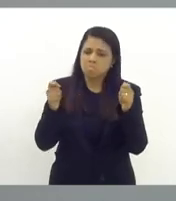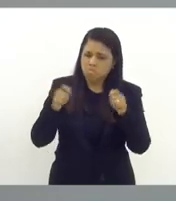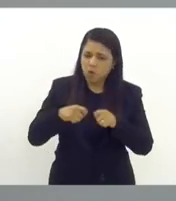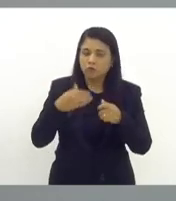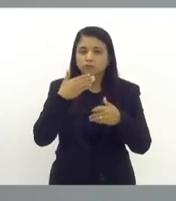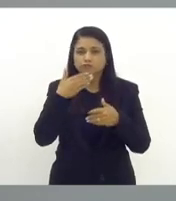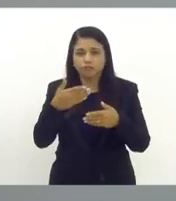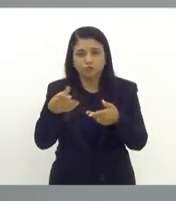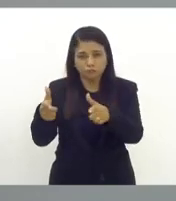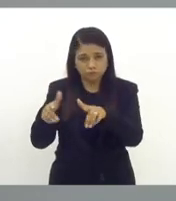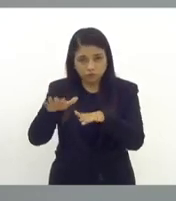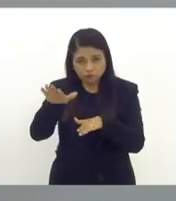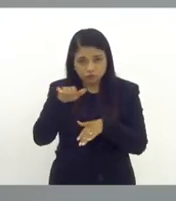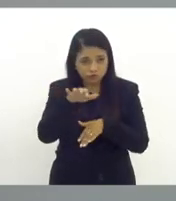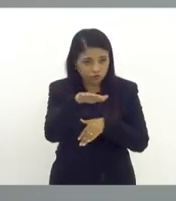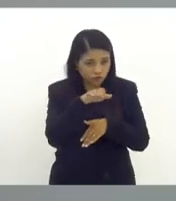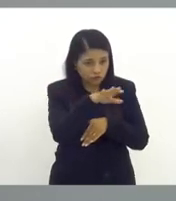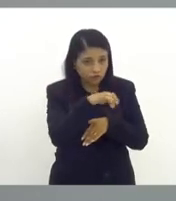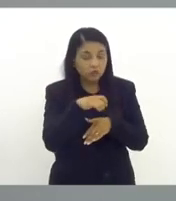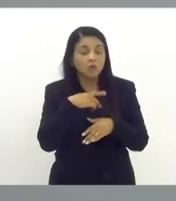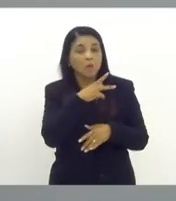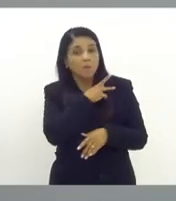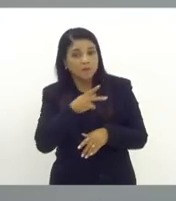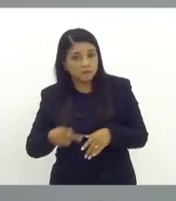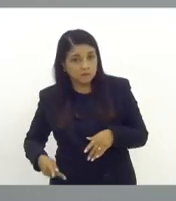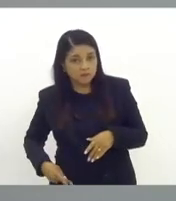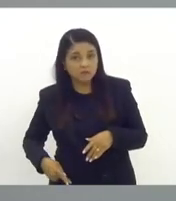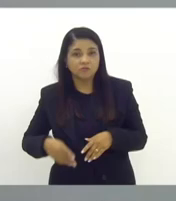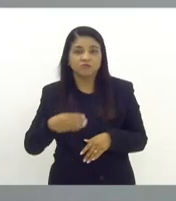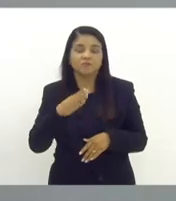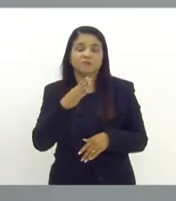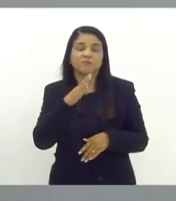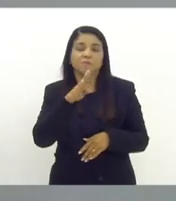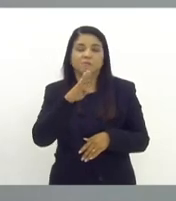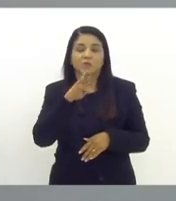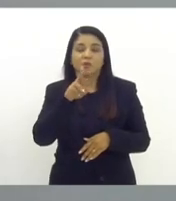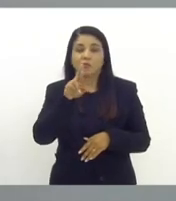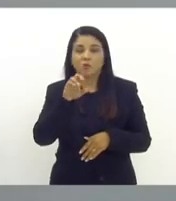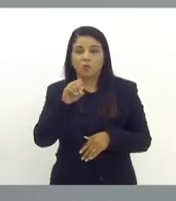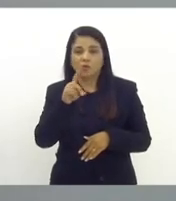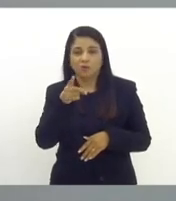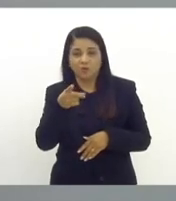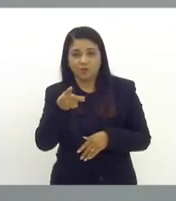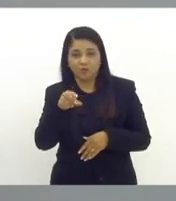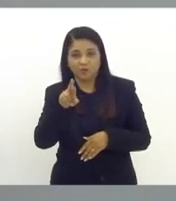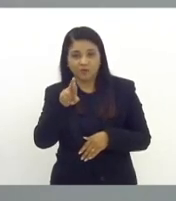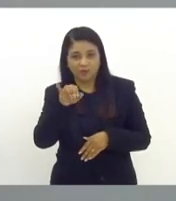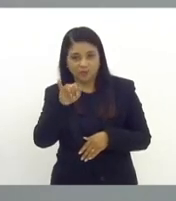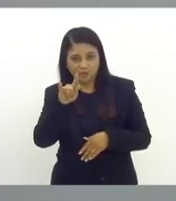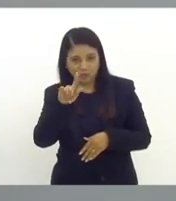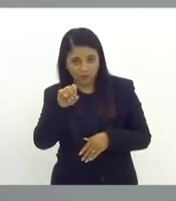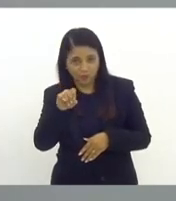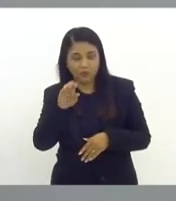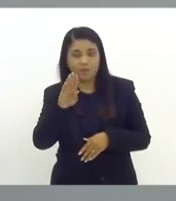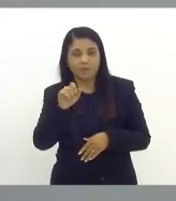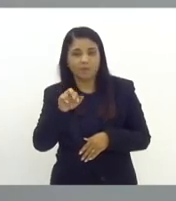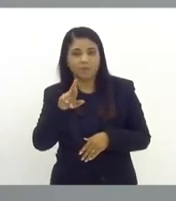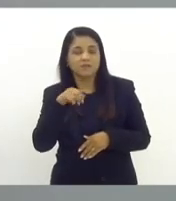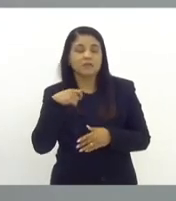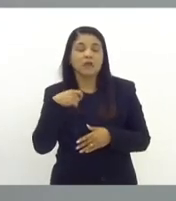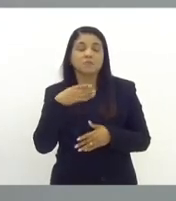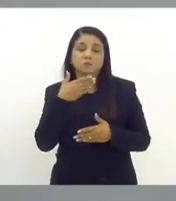posso falar com o presidente da casa e não vou colocar exigir mas